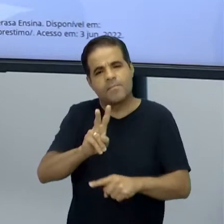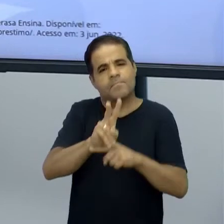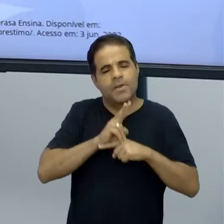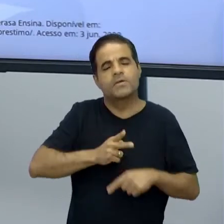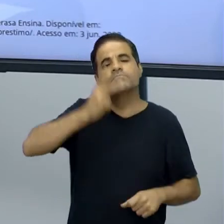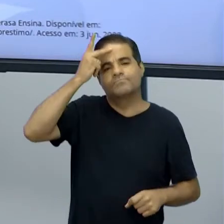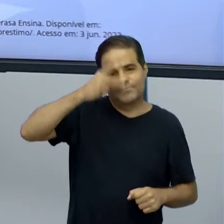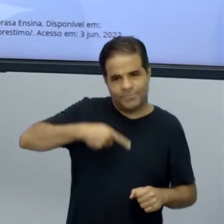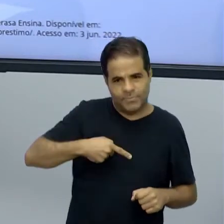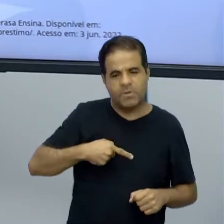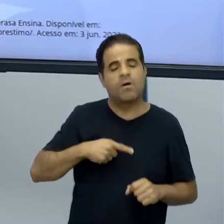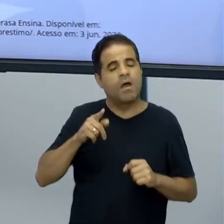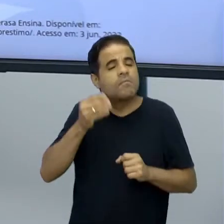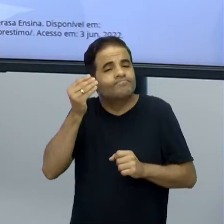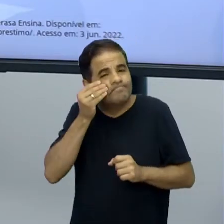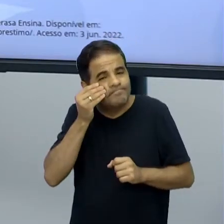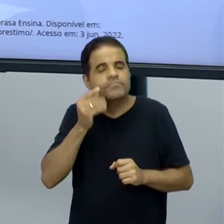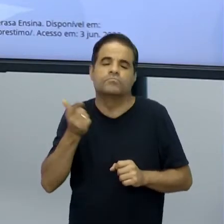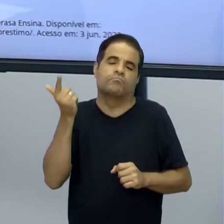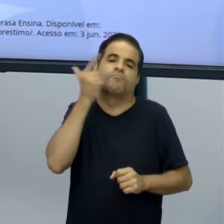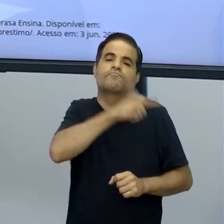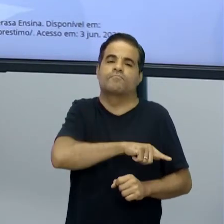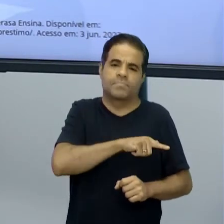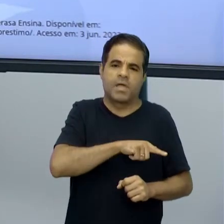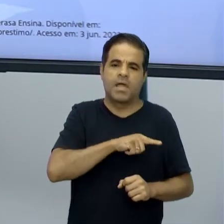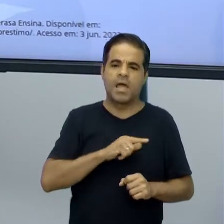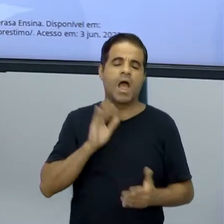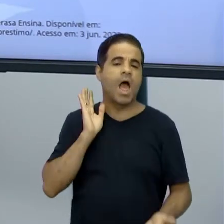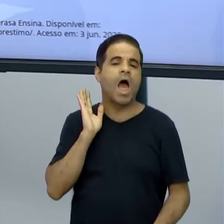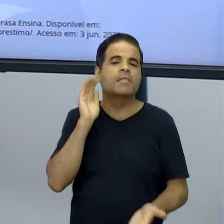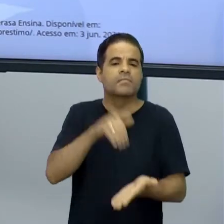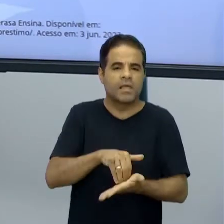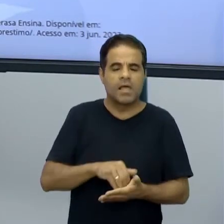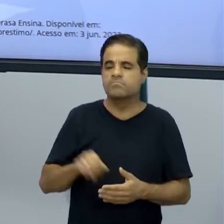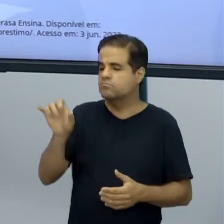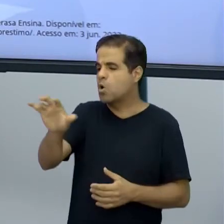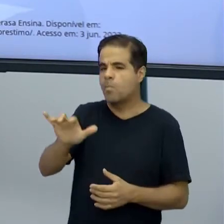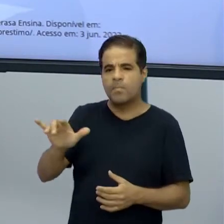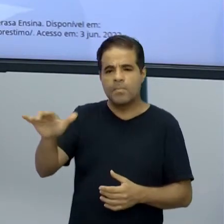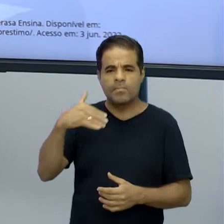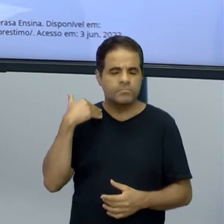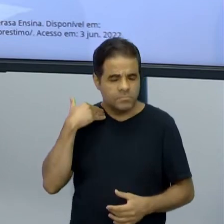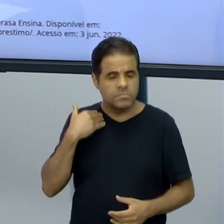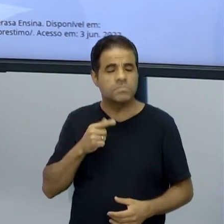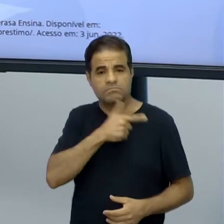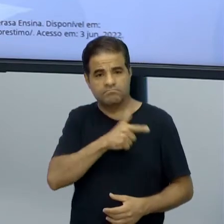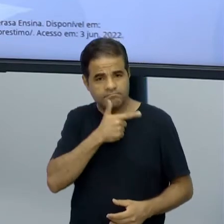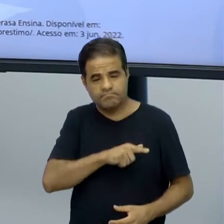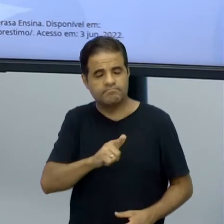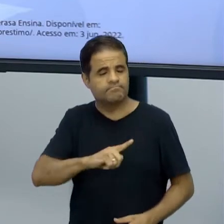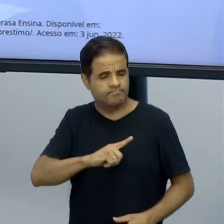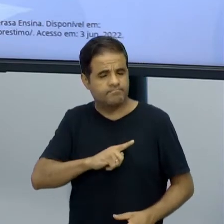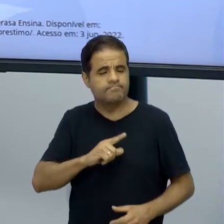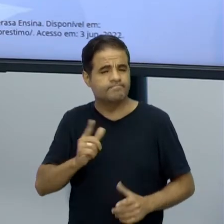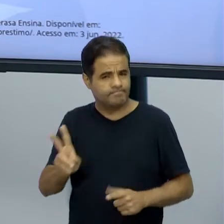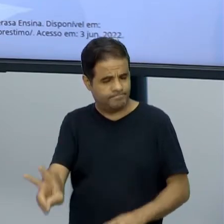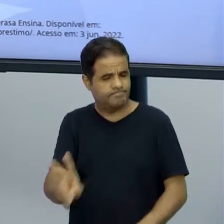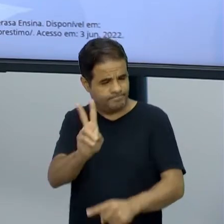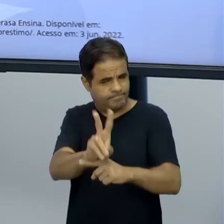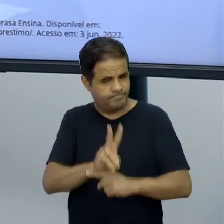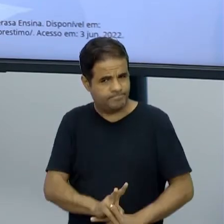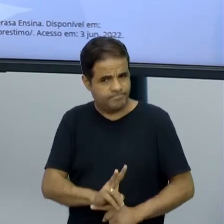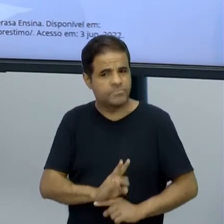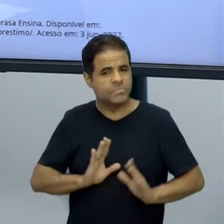pessoal. Lembrando que essa simulação a gente consegue fazer até no caixa eletrônico, aí que você já tem esse empréstimo